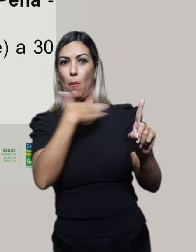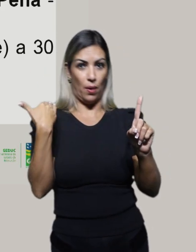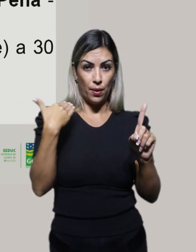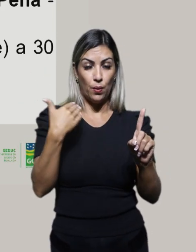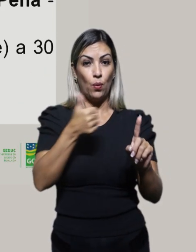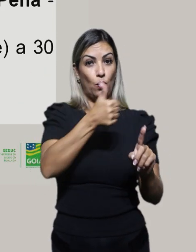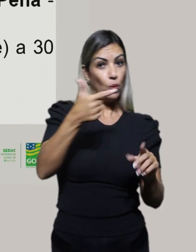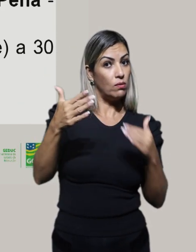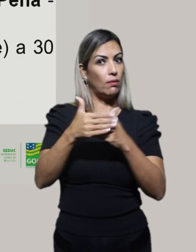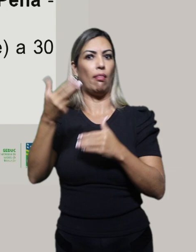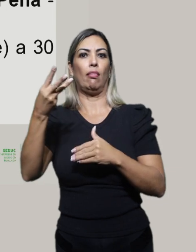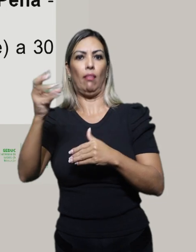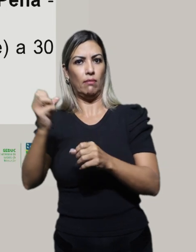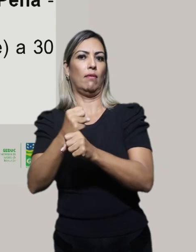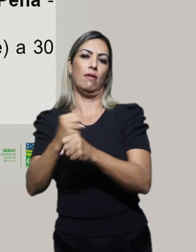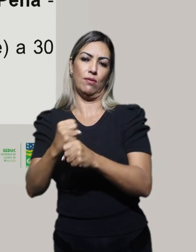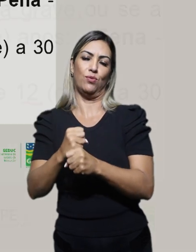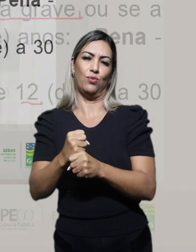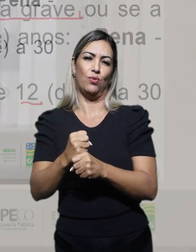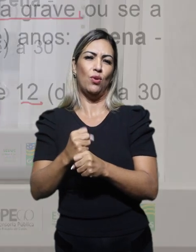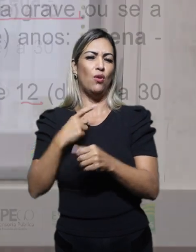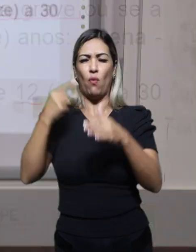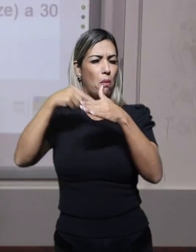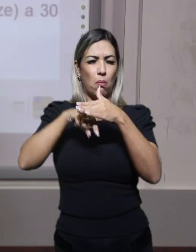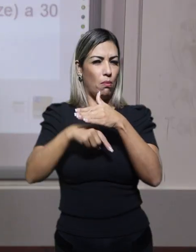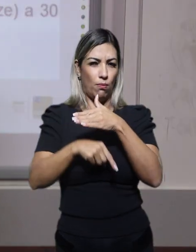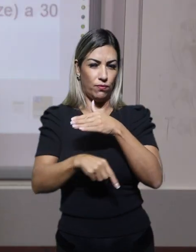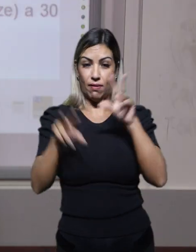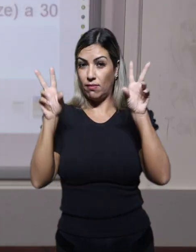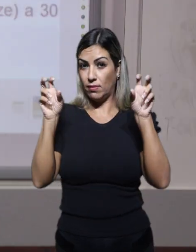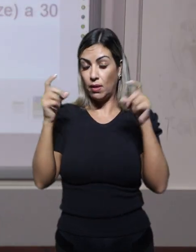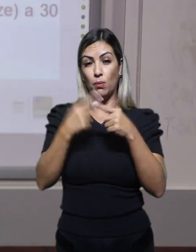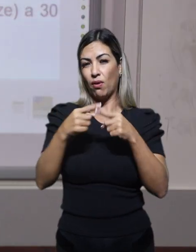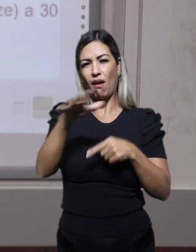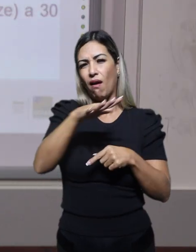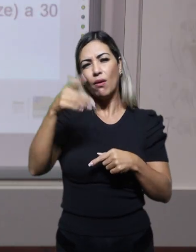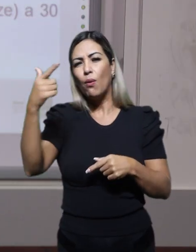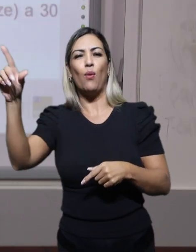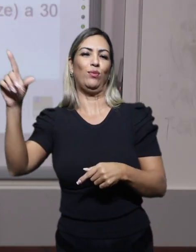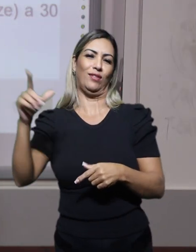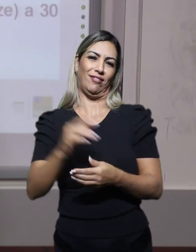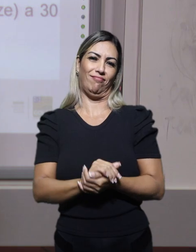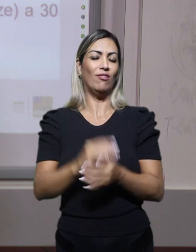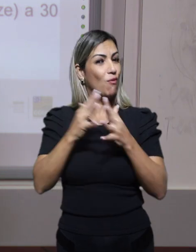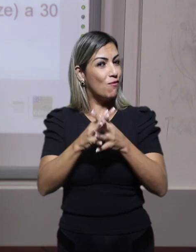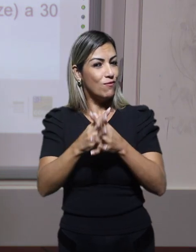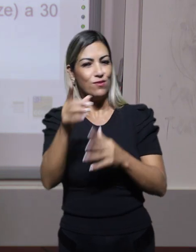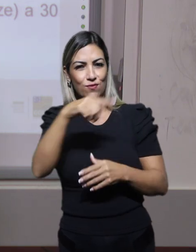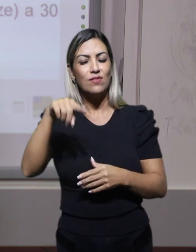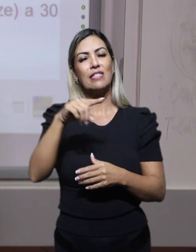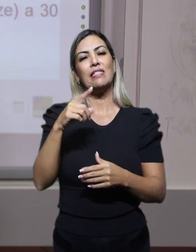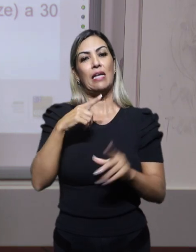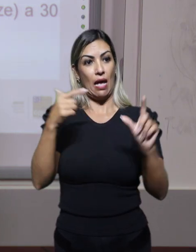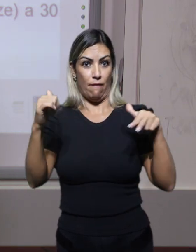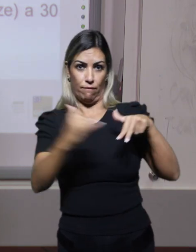30 anos. Não vou entrar muito aqui com vocês, porque para quem não é do direito é uma coisa um pouco confusa o fato da